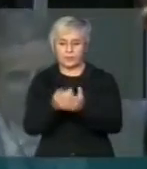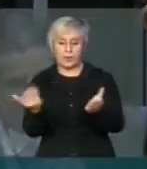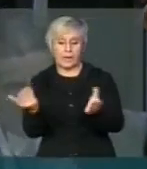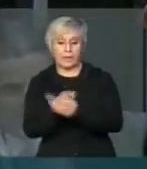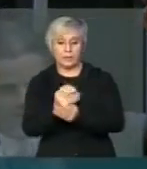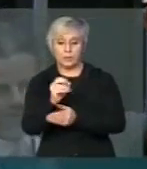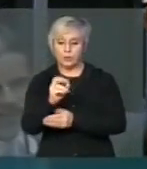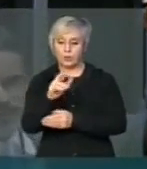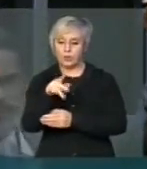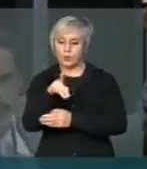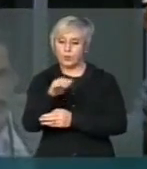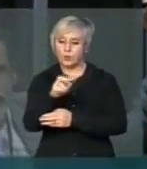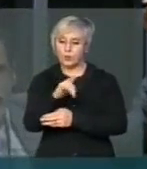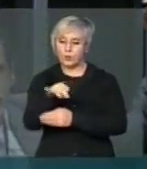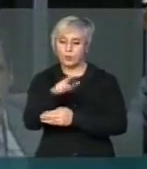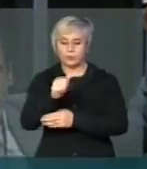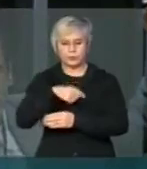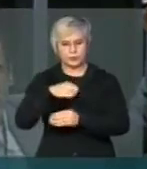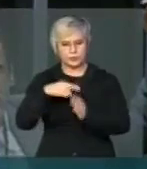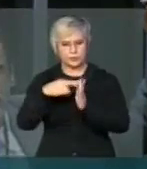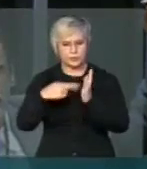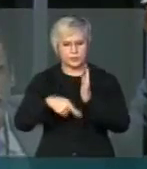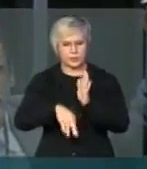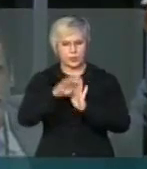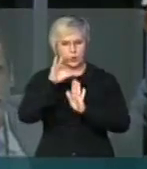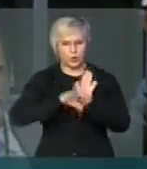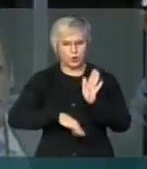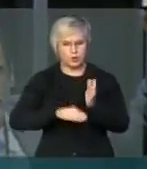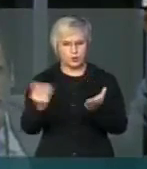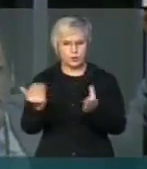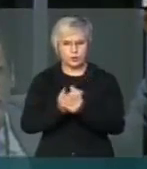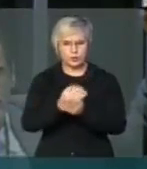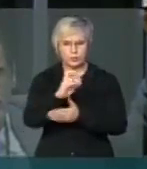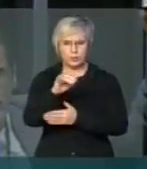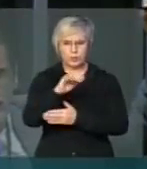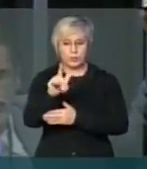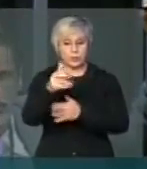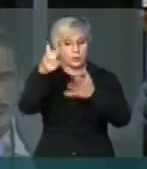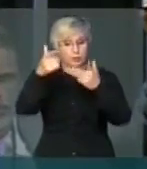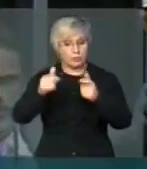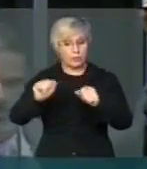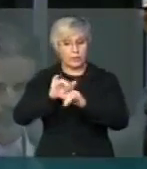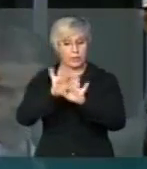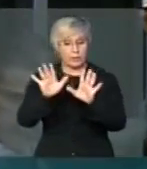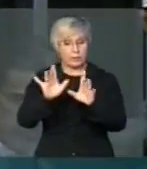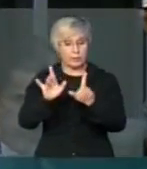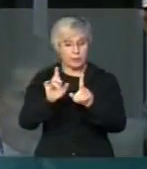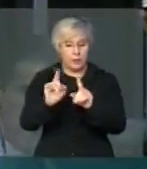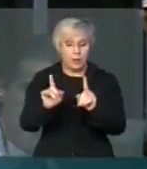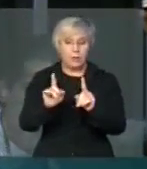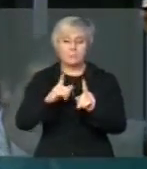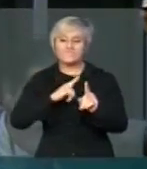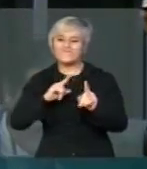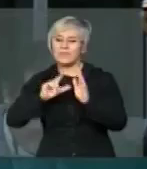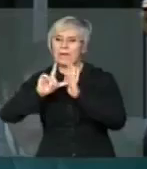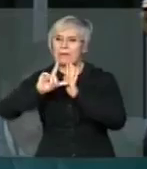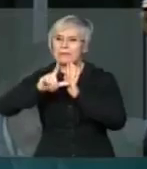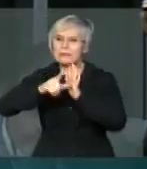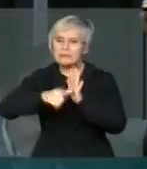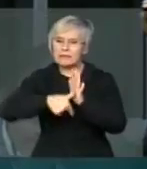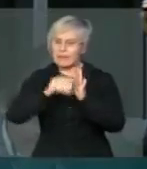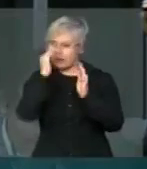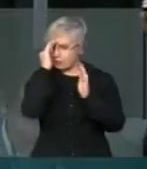ordinária, que seguem o rito estabelecido no Código de Processo Civil sem nenhuma especificidade, o que acaba por gerar atrasos no cumprimento